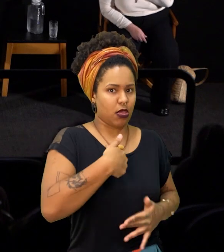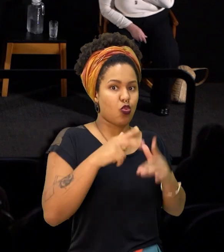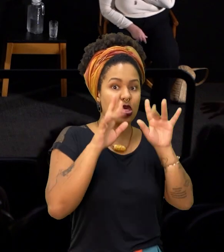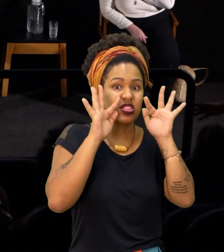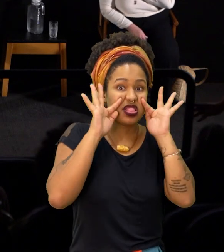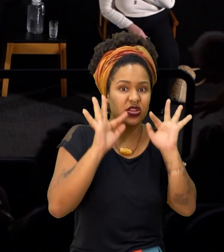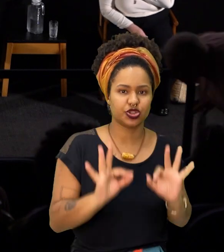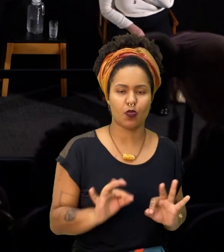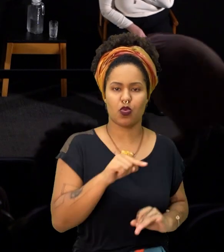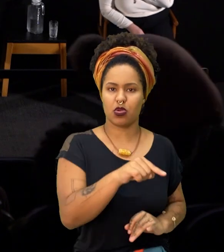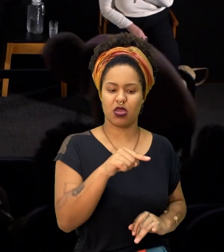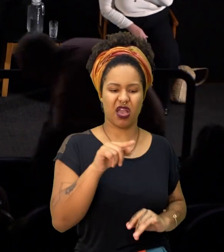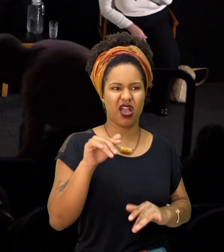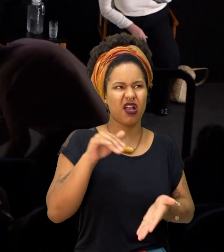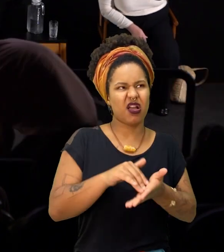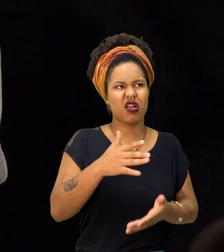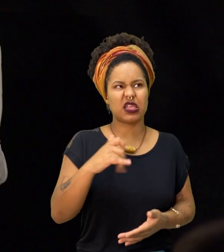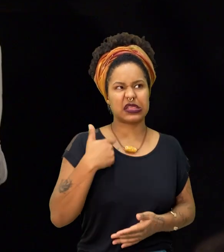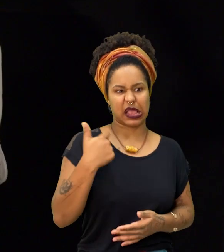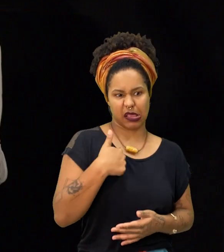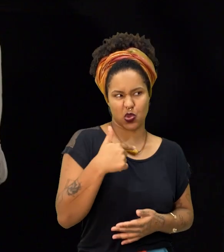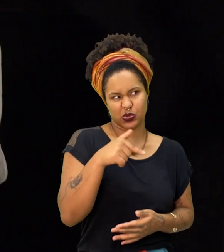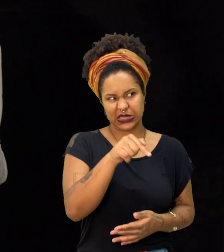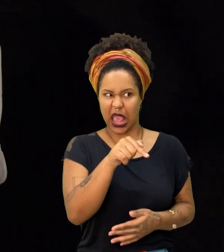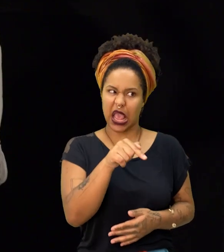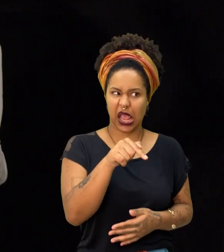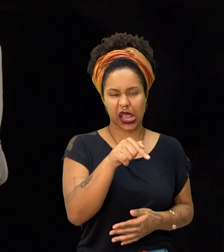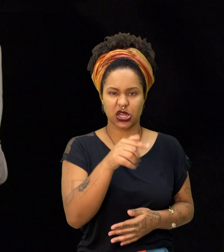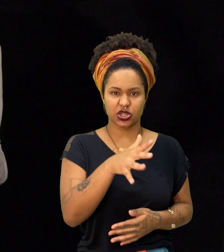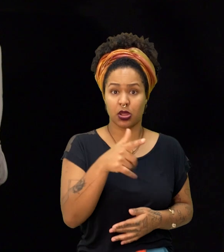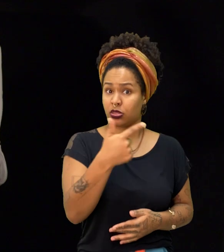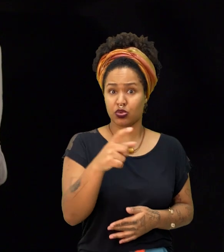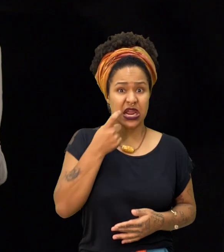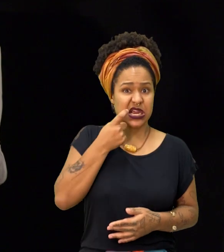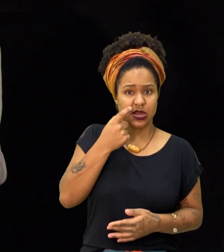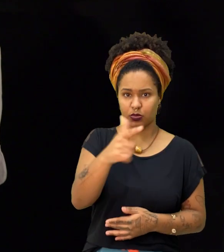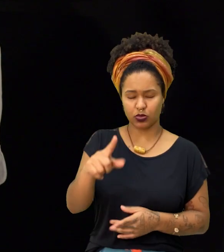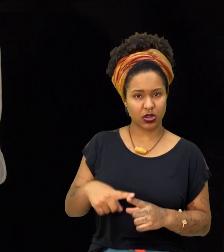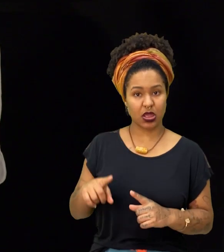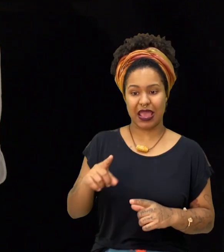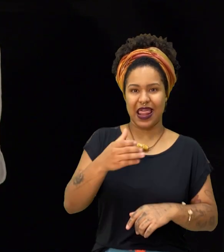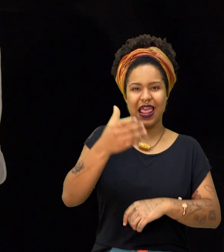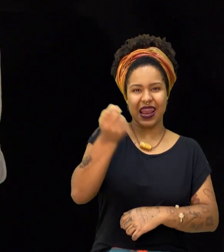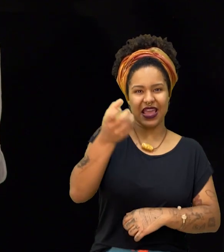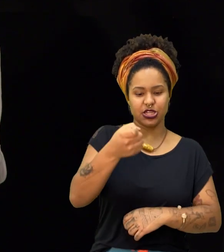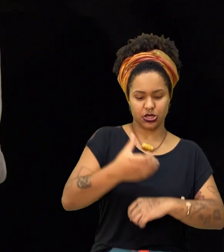5, 6, 7 anos de idade, não tinha coisa de plástico. O leite vinha em garrafa de vidro,